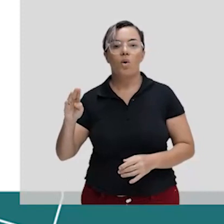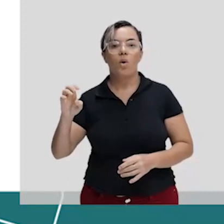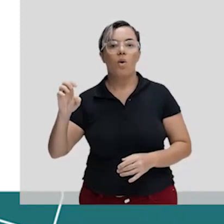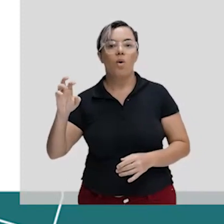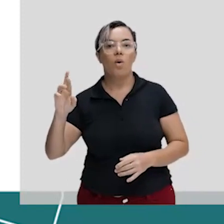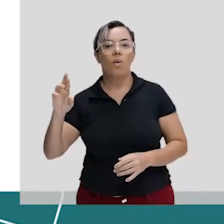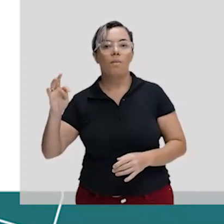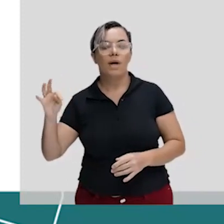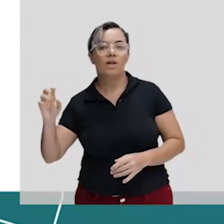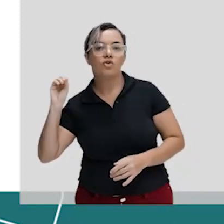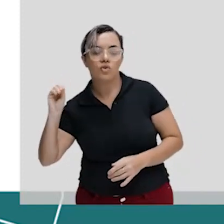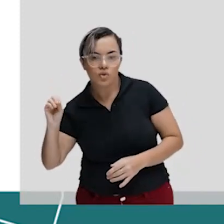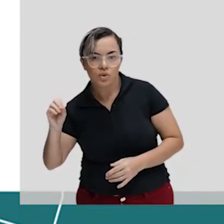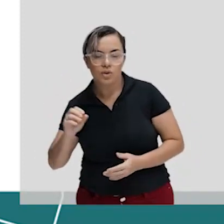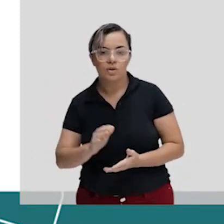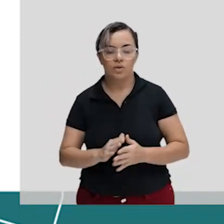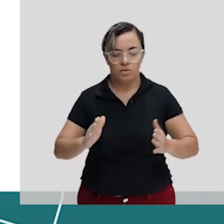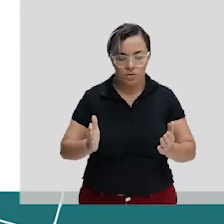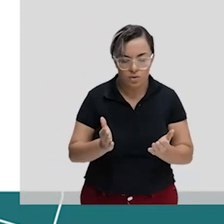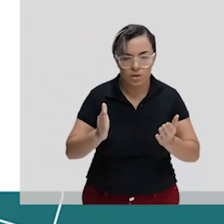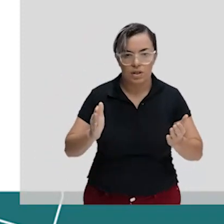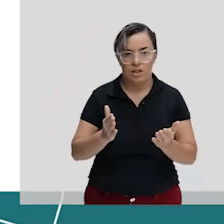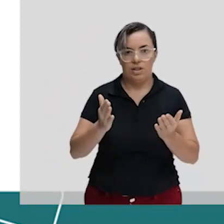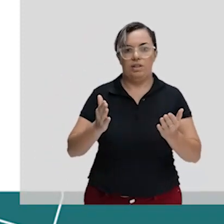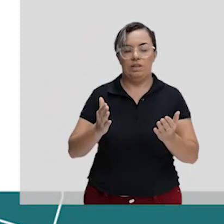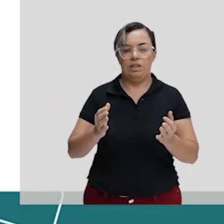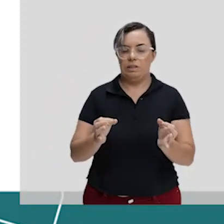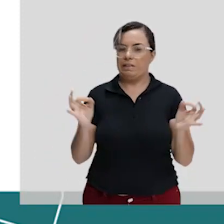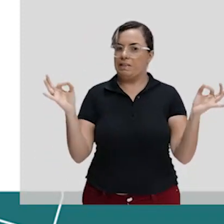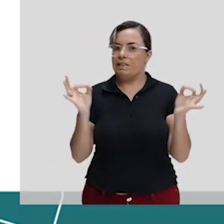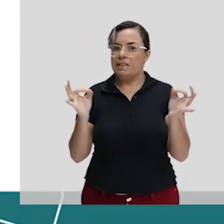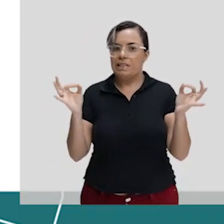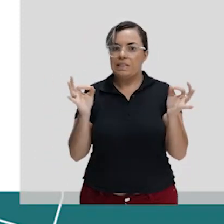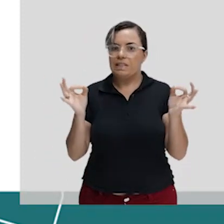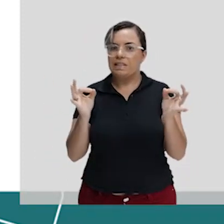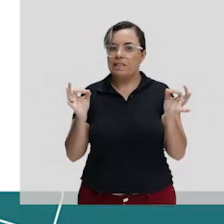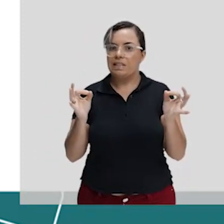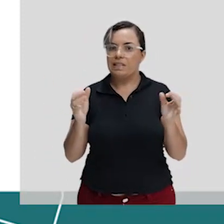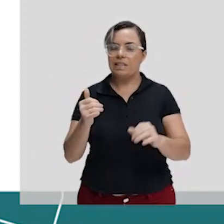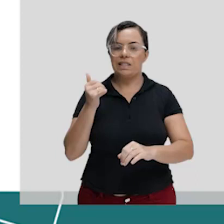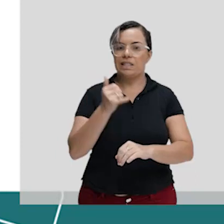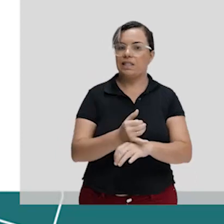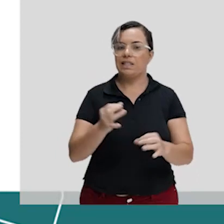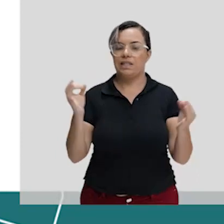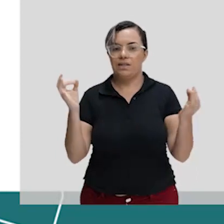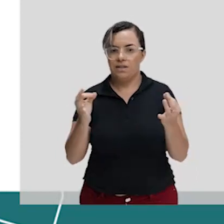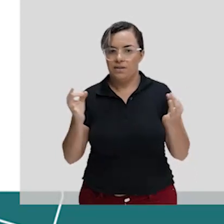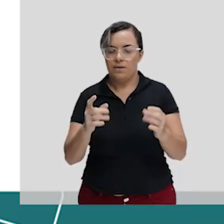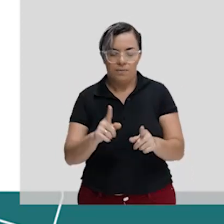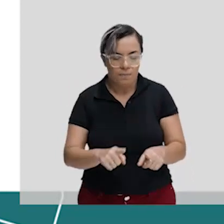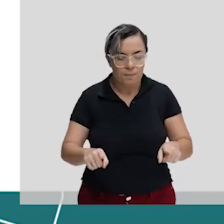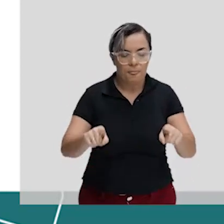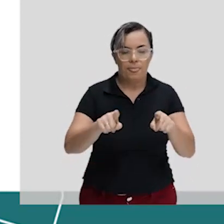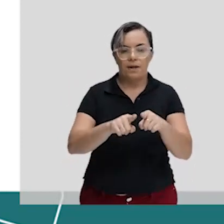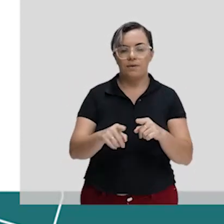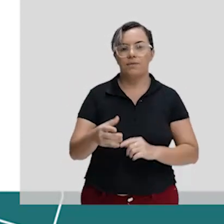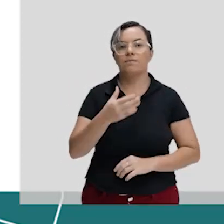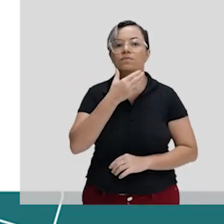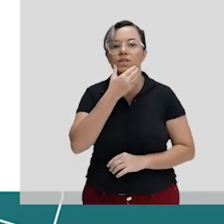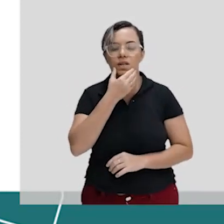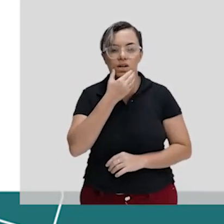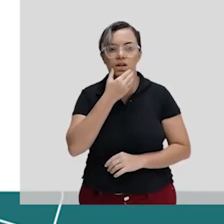estimulou a produção de manufaturas de artigo de luxo. A Inglaterra também vai estimular a produção de